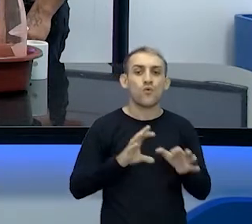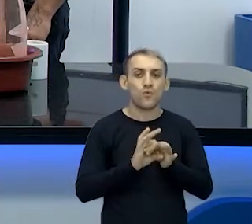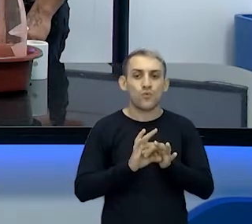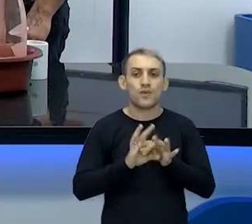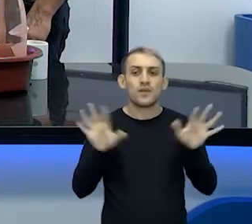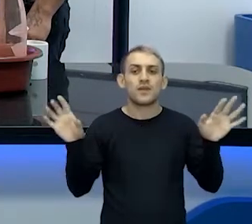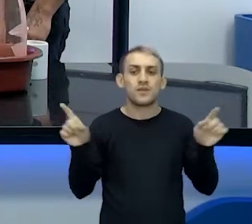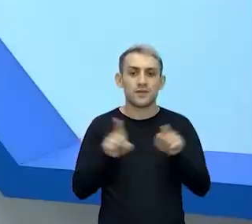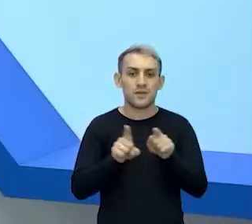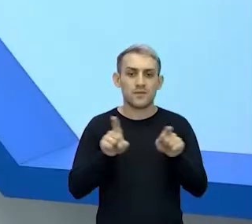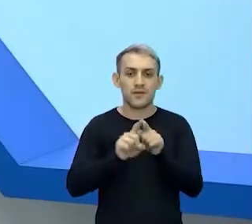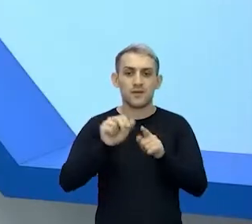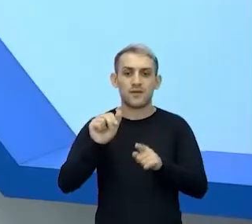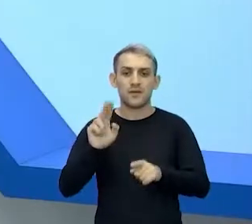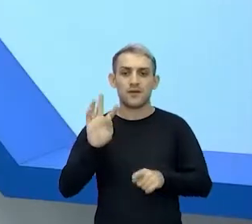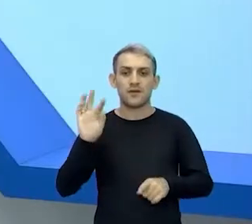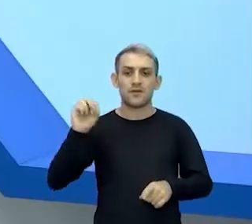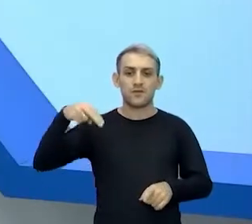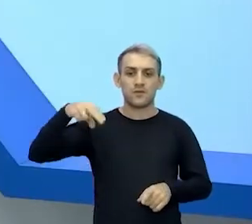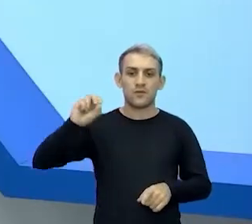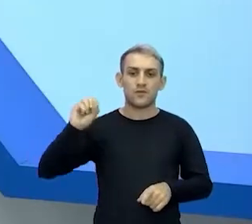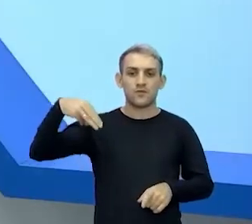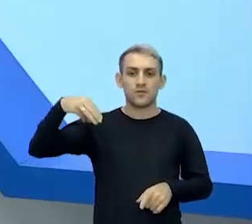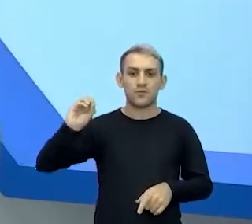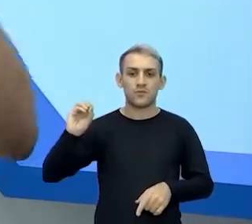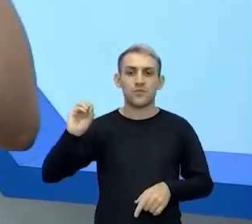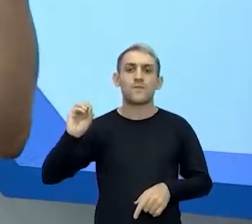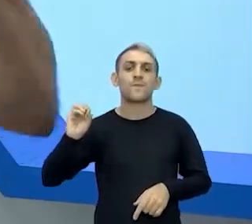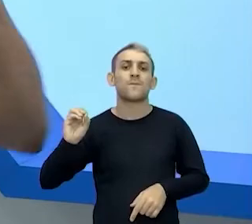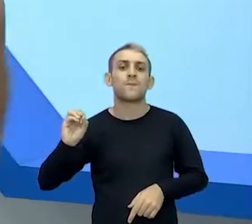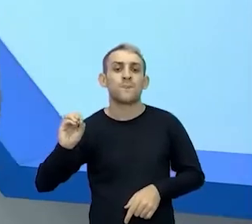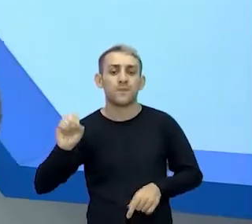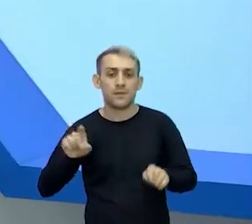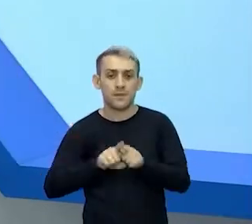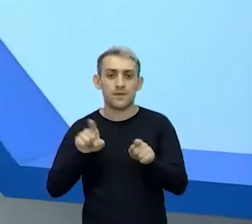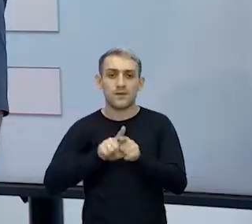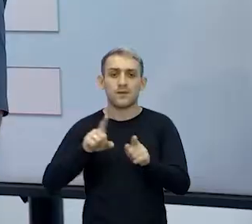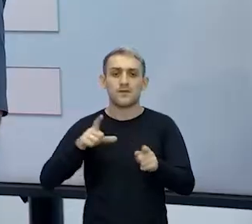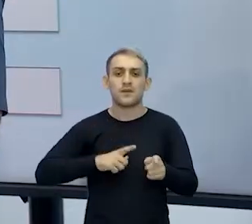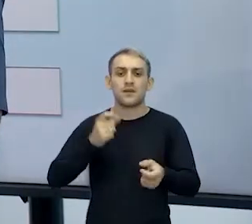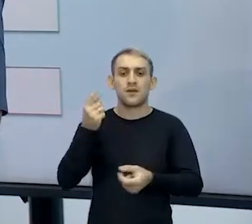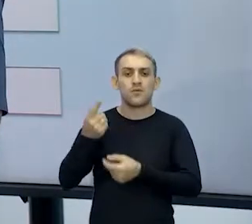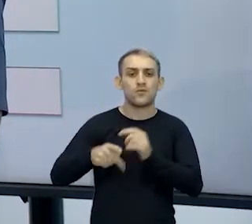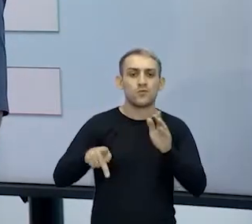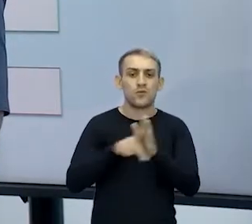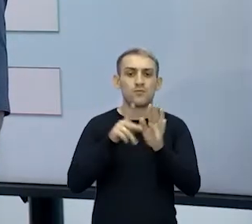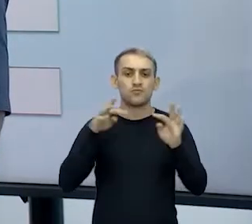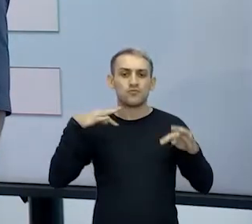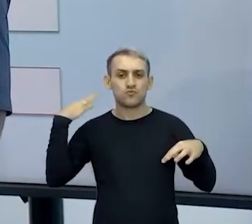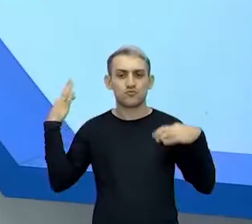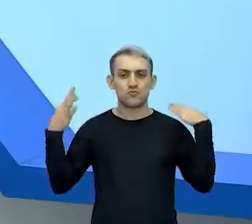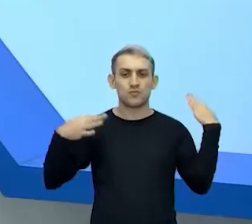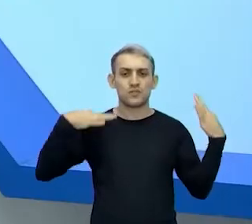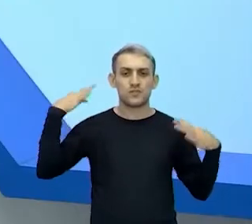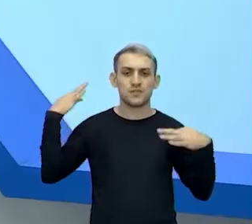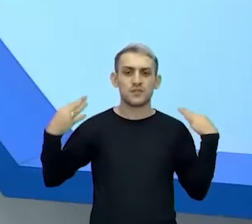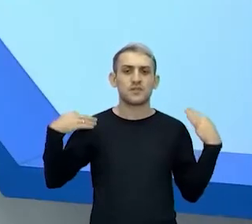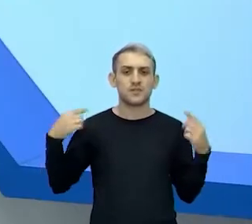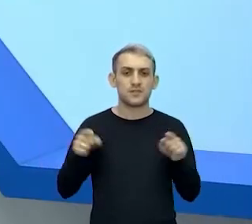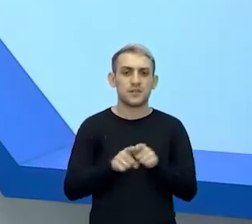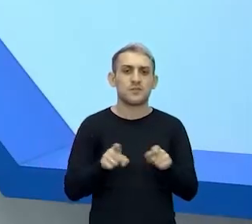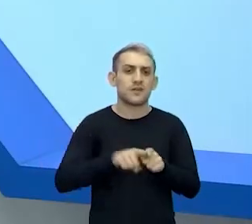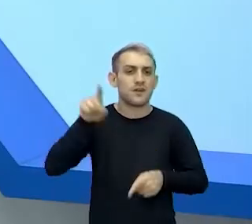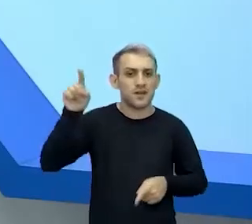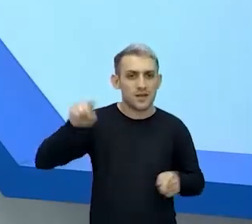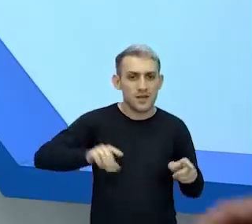autônomo, né? Autônomo, isso, que é o scuba que o pessoal faz. Alguns tem precisam... mergulho turístico também, turístico, né? Esse livre é mais